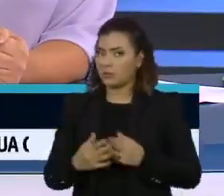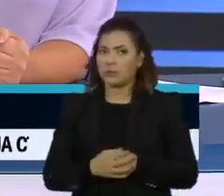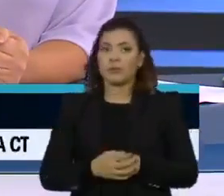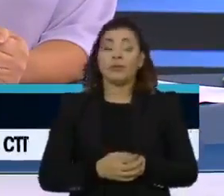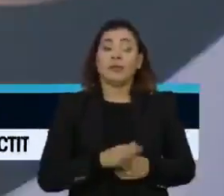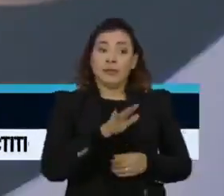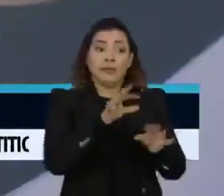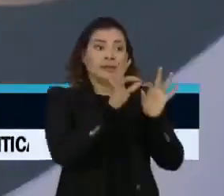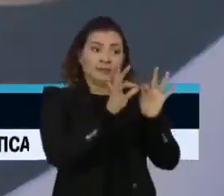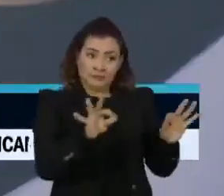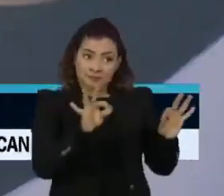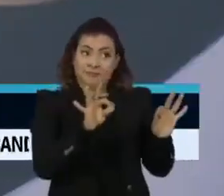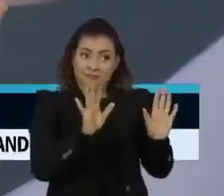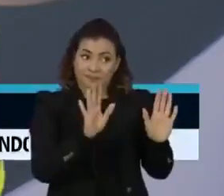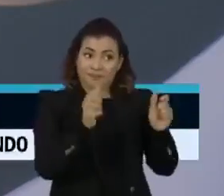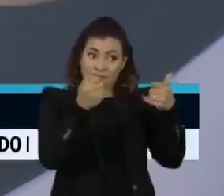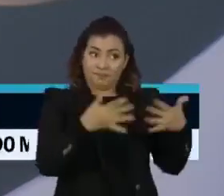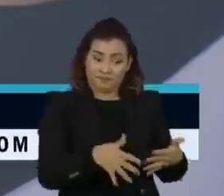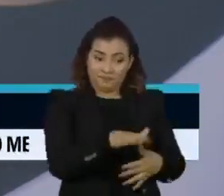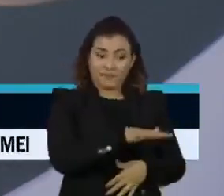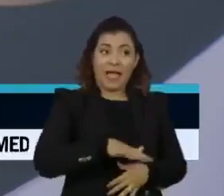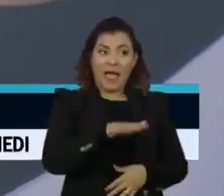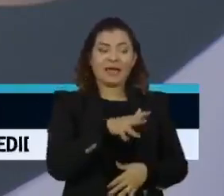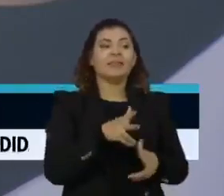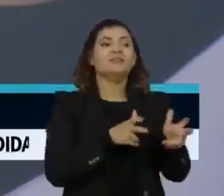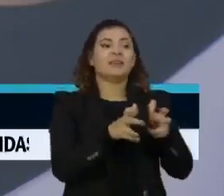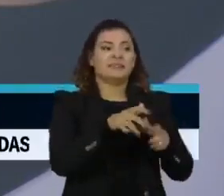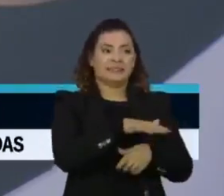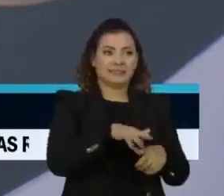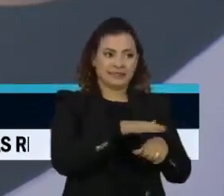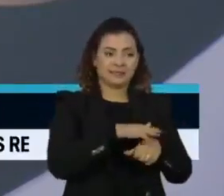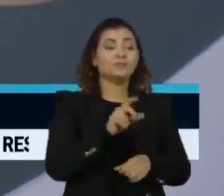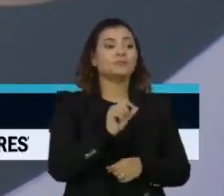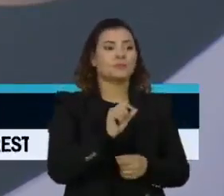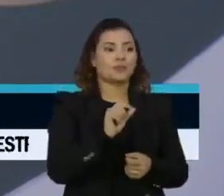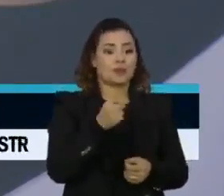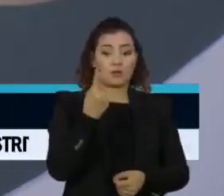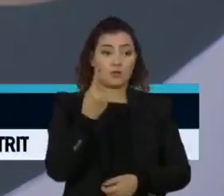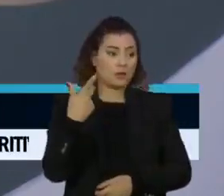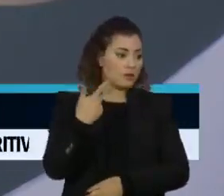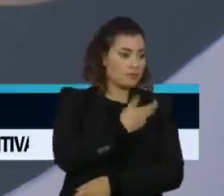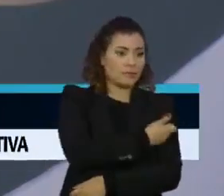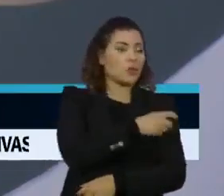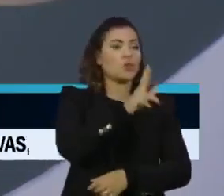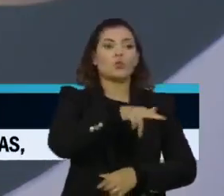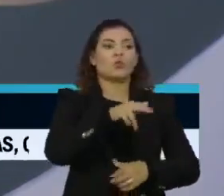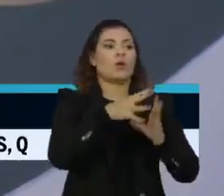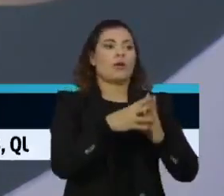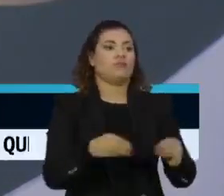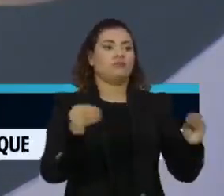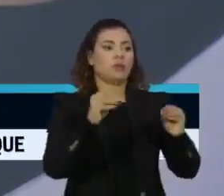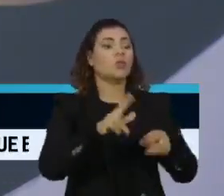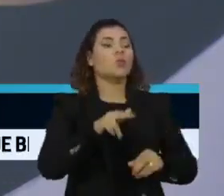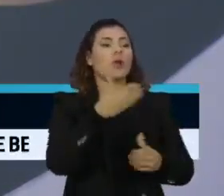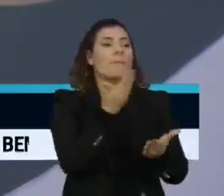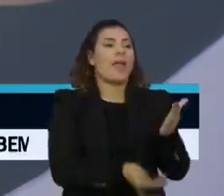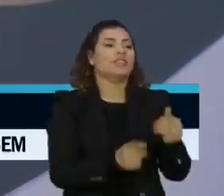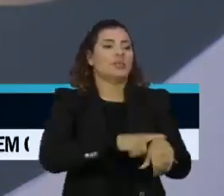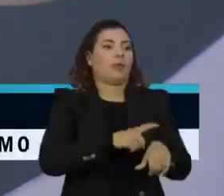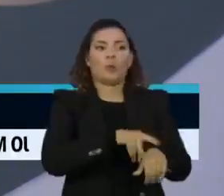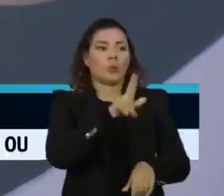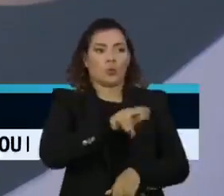Ana tem uma frase que a gente fala na vacina logia que é 12 dada nunca é dose perdida